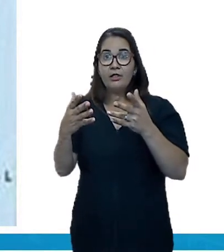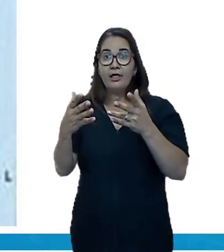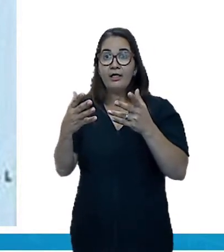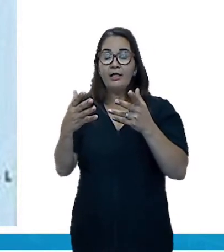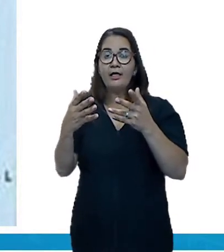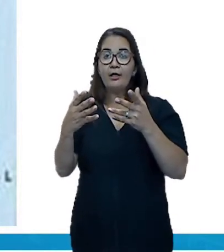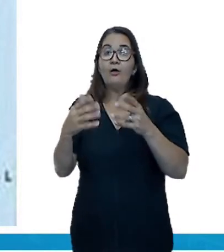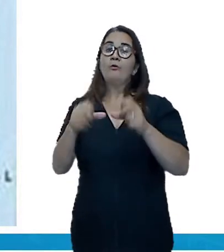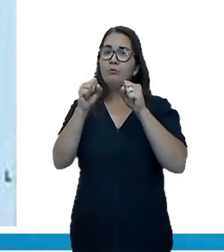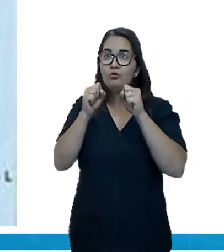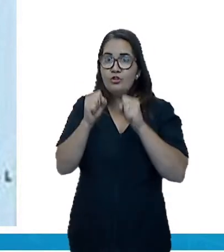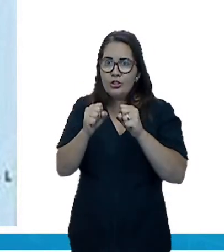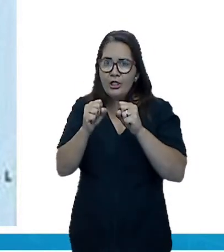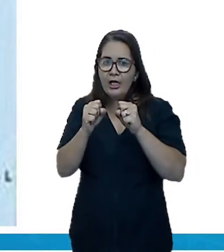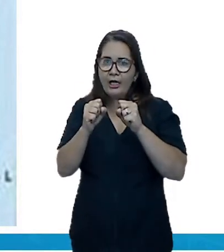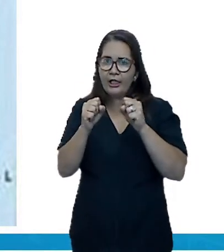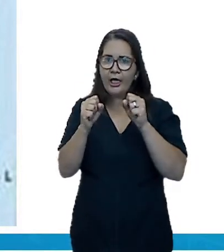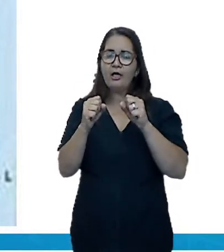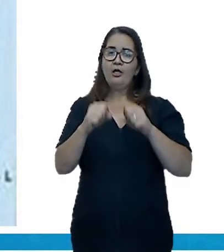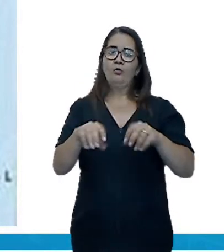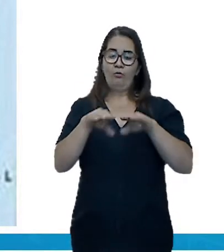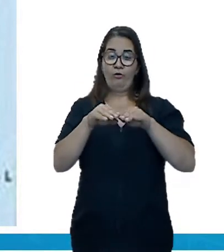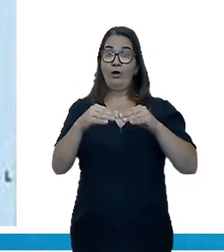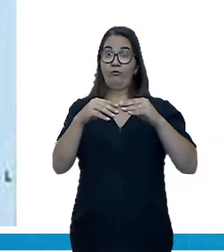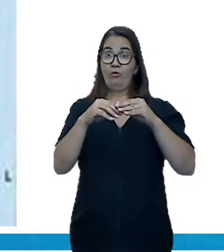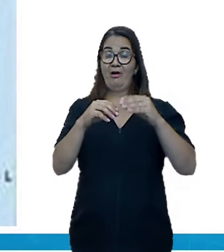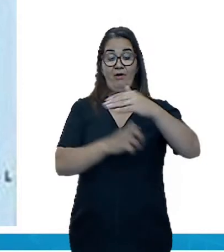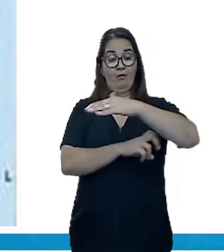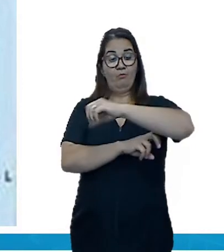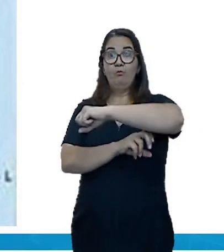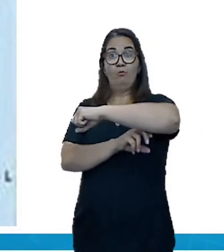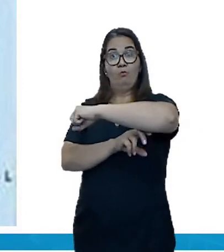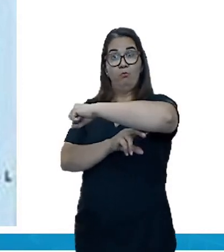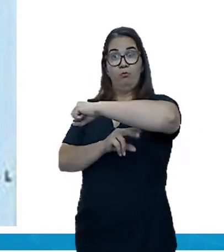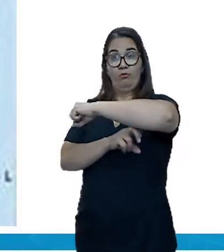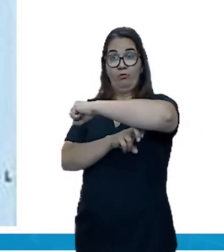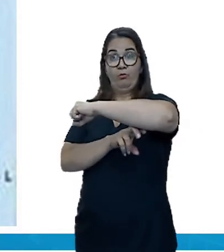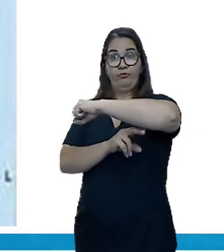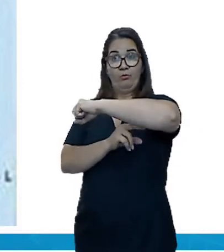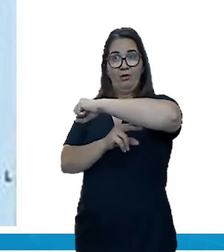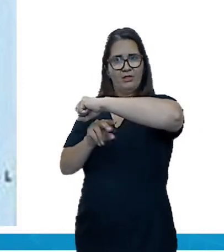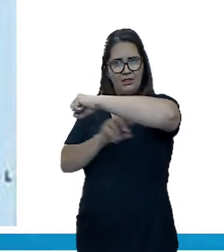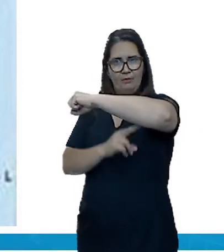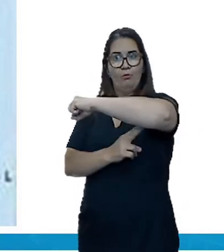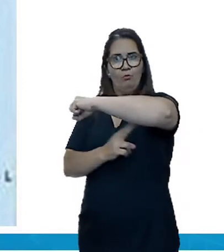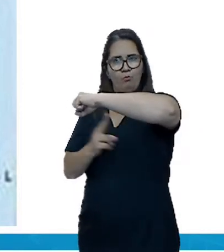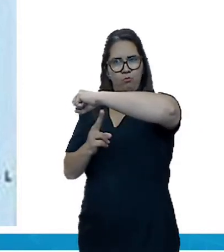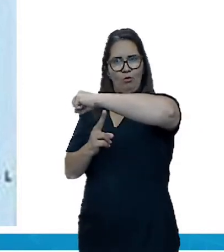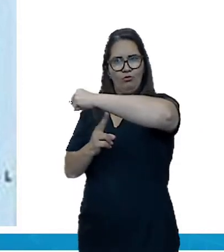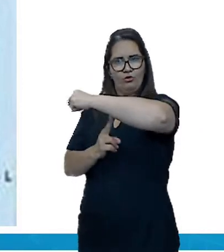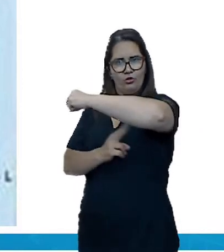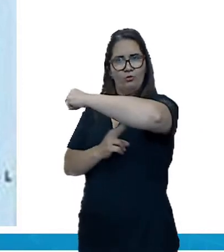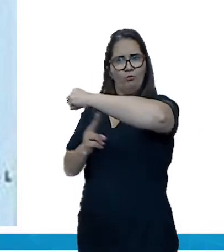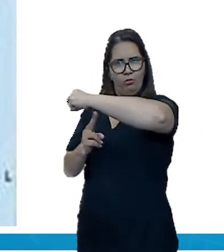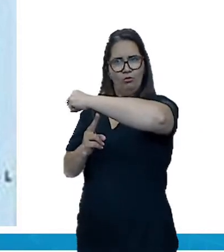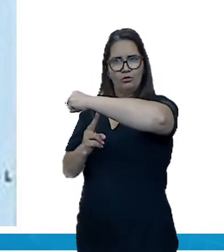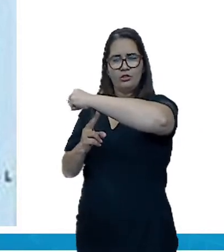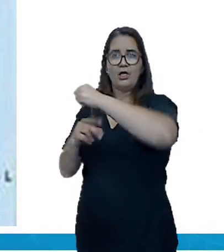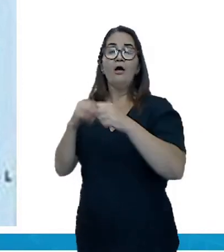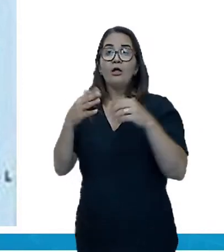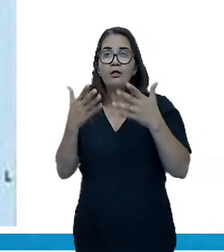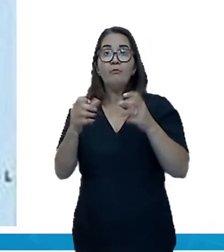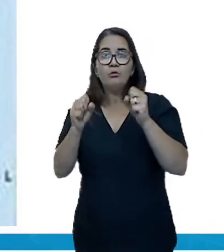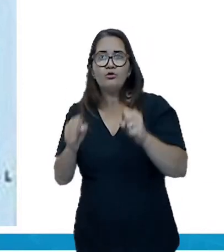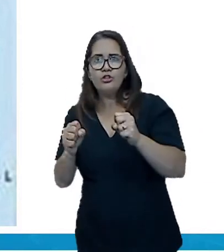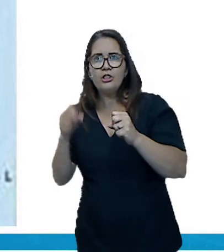humanos atravessassem da Rússia, a Sibéria, para o estado do Alasca, ou seja, o